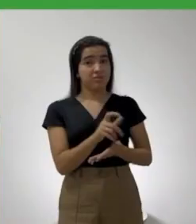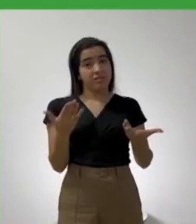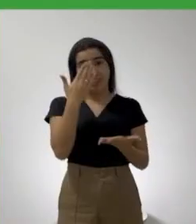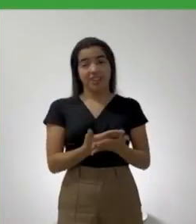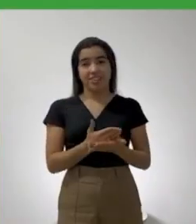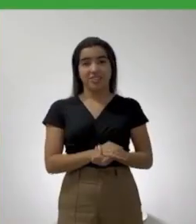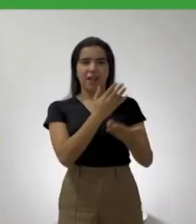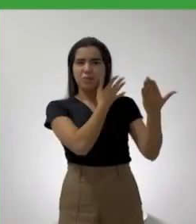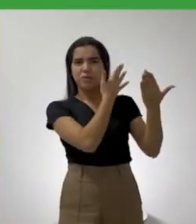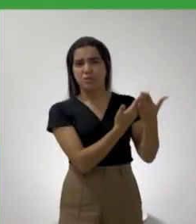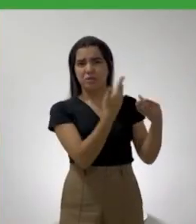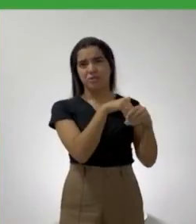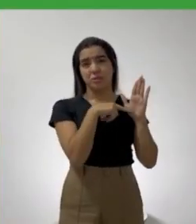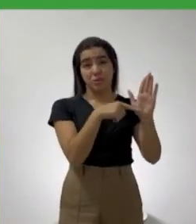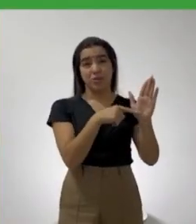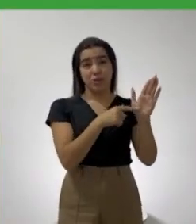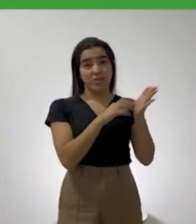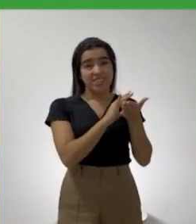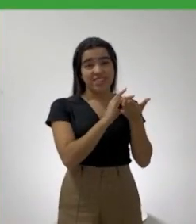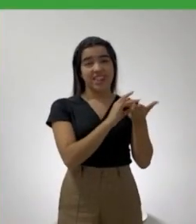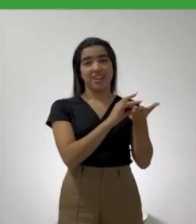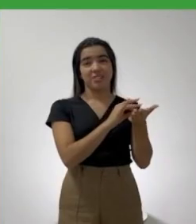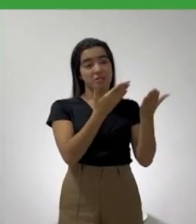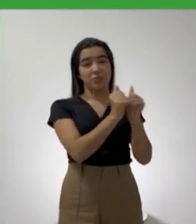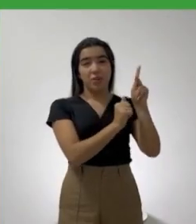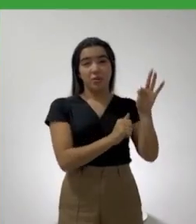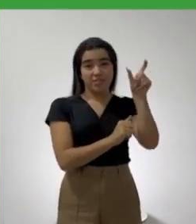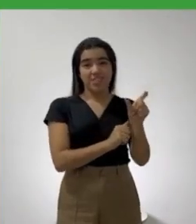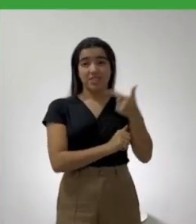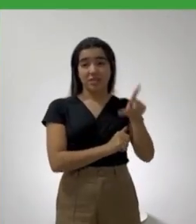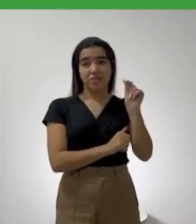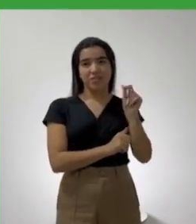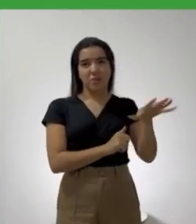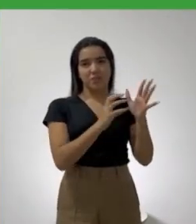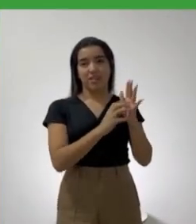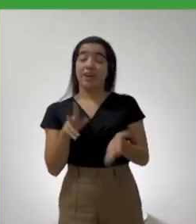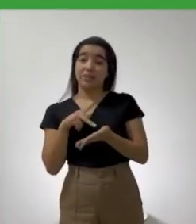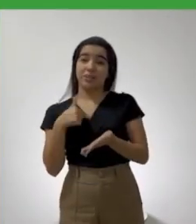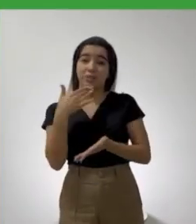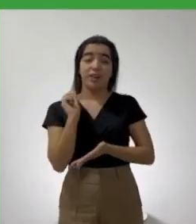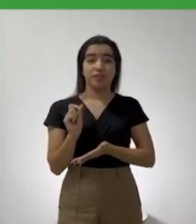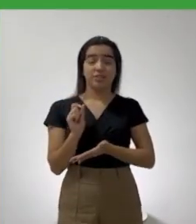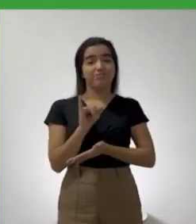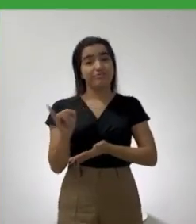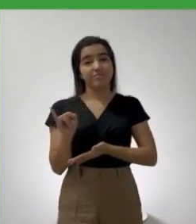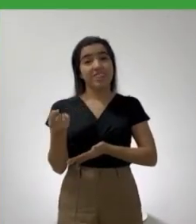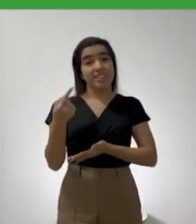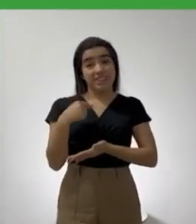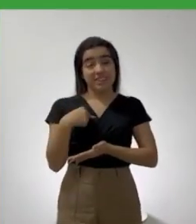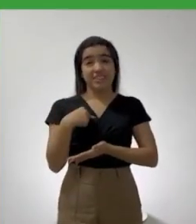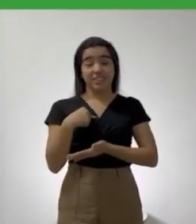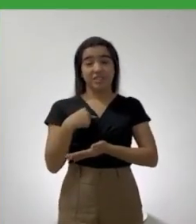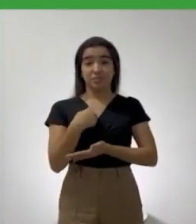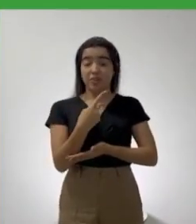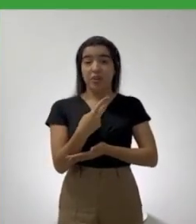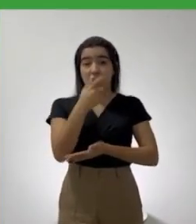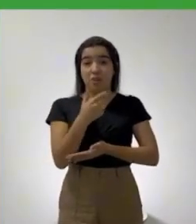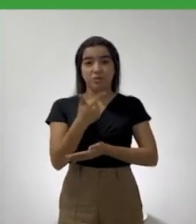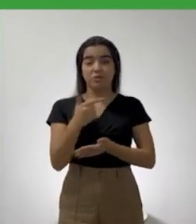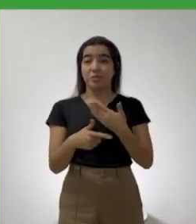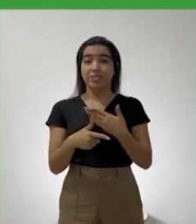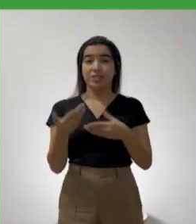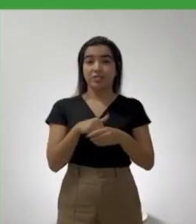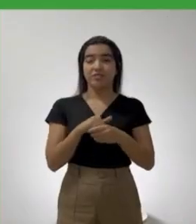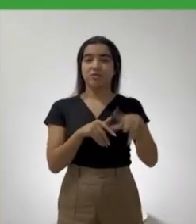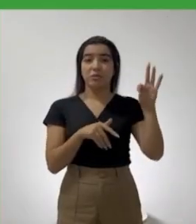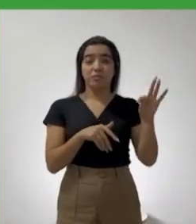que o senhor não seja. Até dado pelo histórico de votações alinhadas com o PT, eu acredito que o senhor seja o plano B do PT. Na verdade, eu acho que se eu e o senhor fomos para o segundo turno, o Adriano do